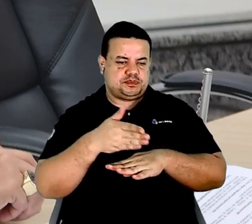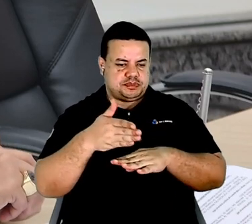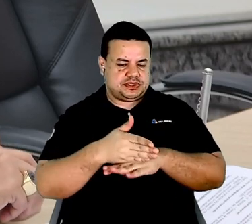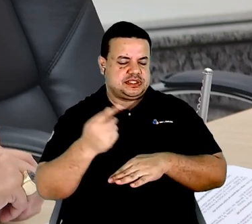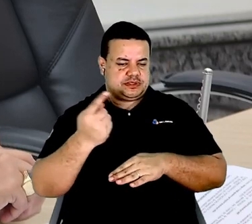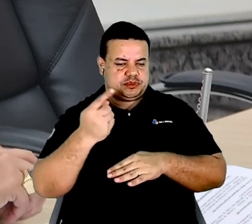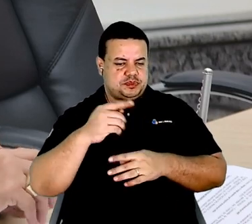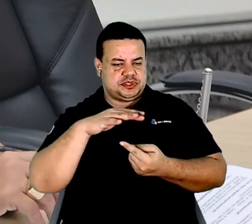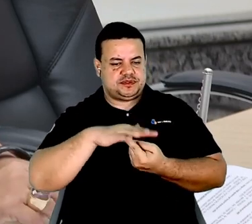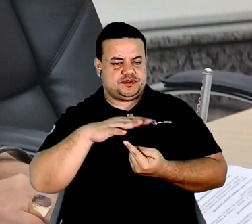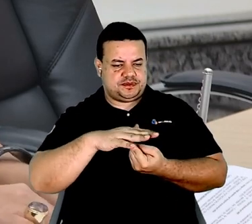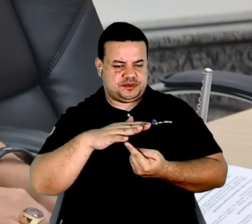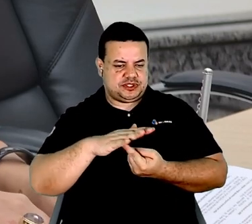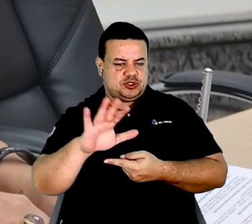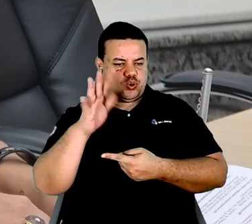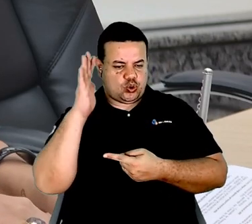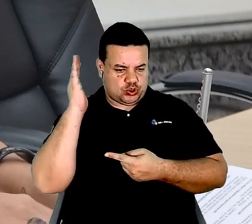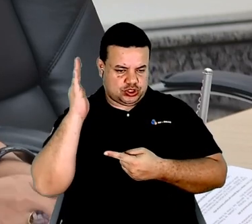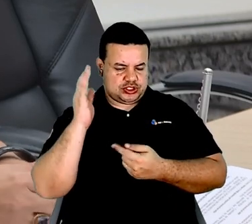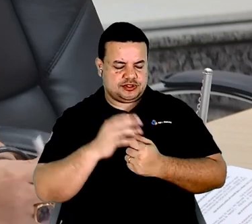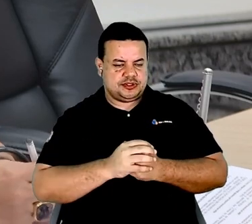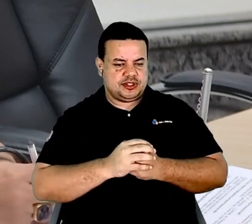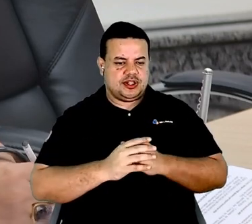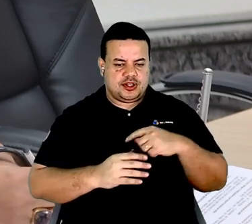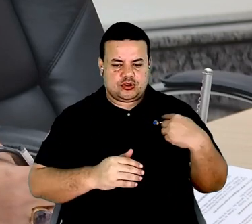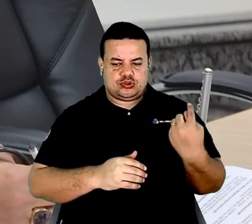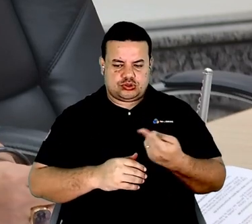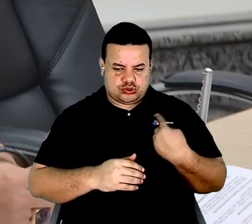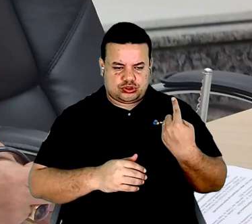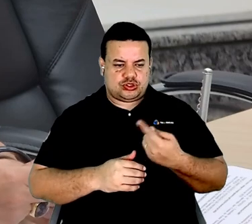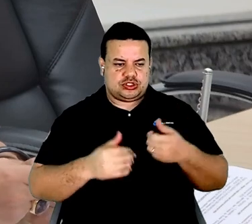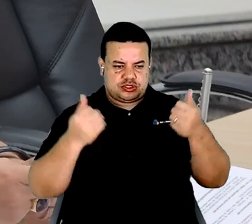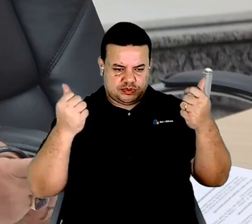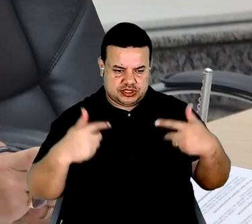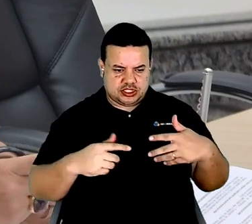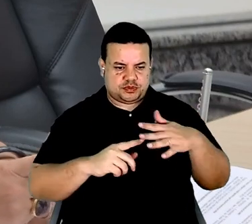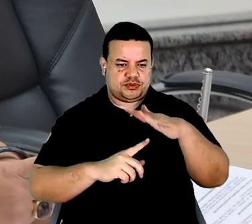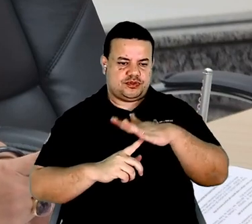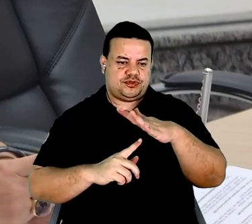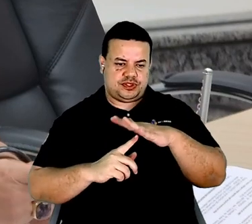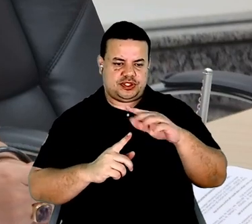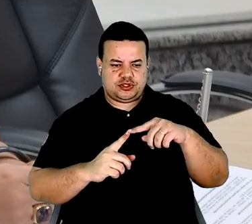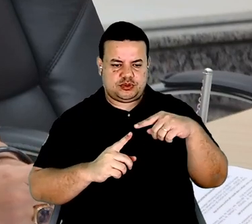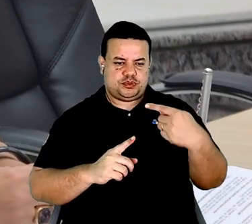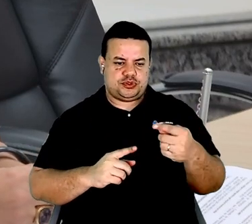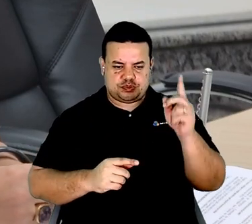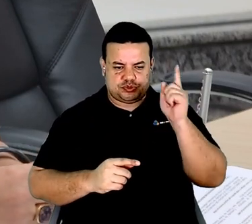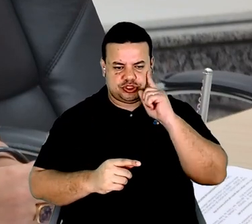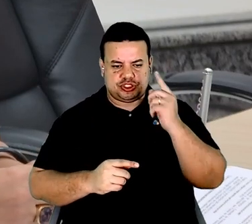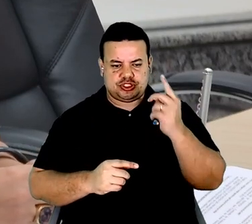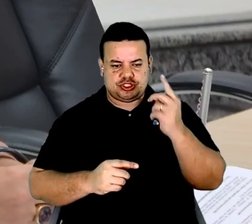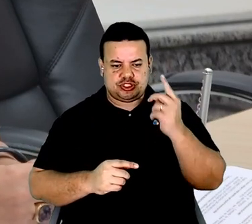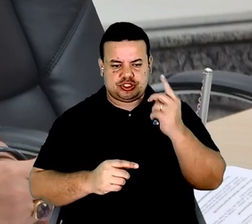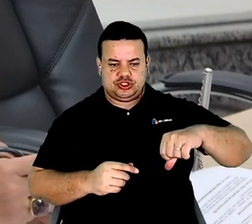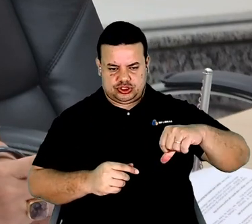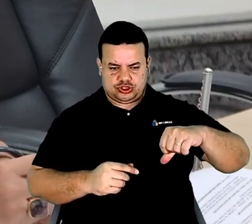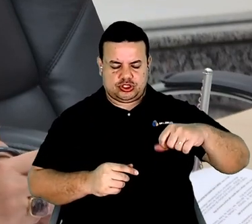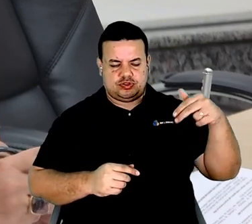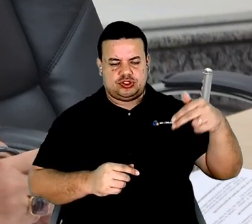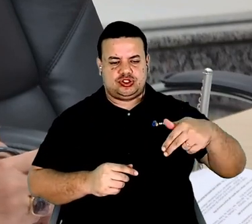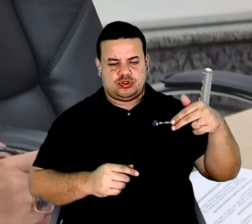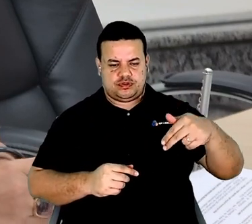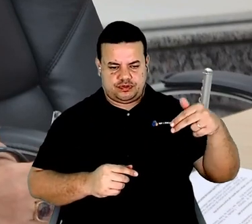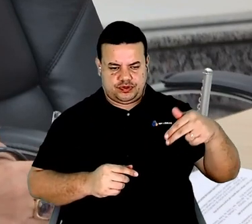ecológica. Quando nós falamos de feira, nós temos aí também, no próximo dia 29 de novembro,